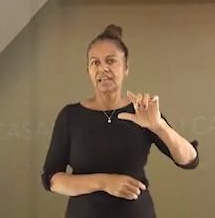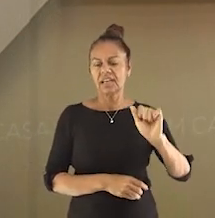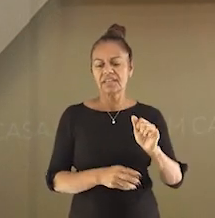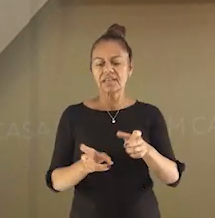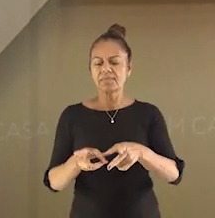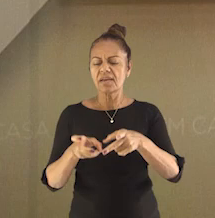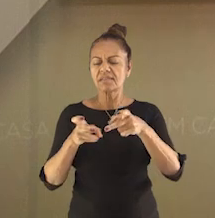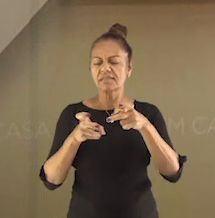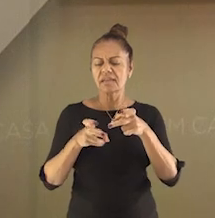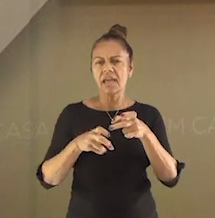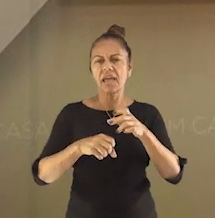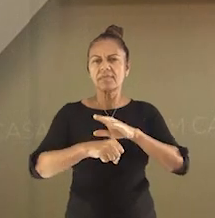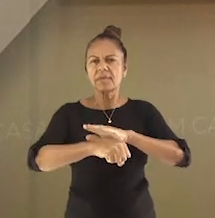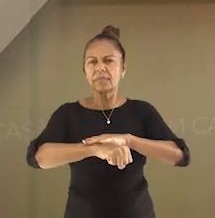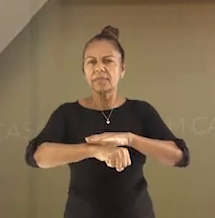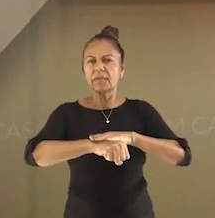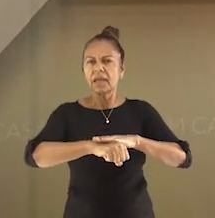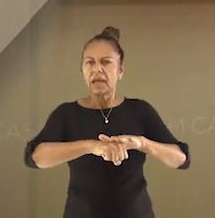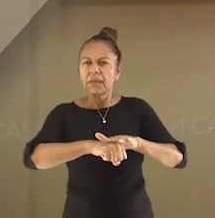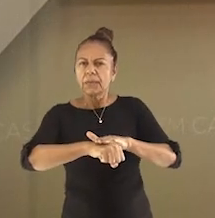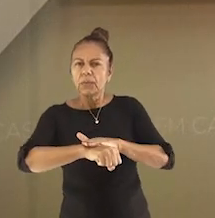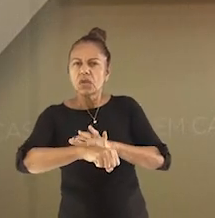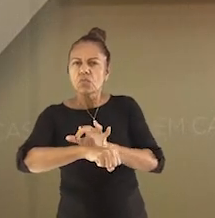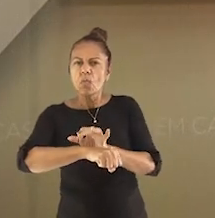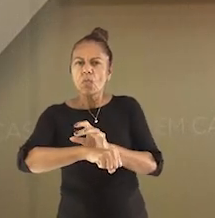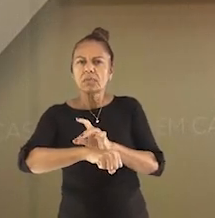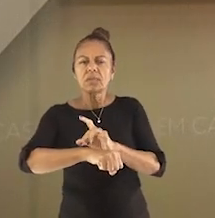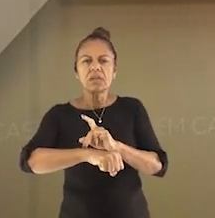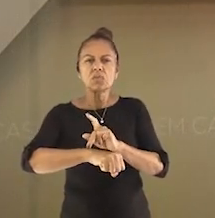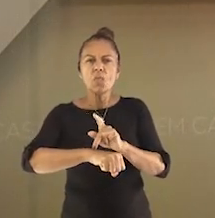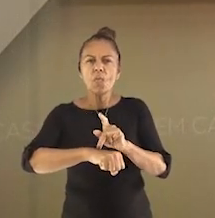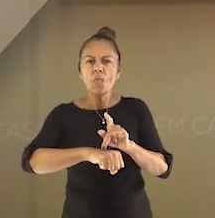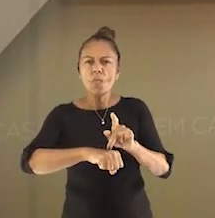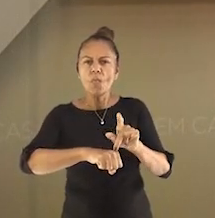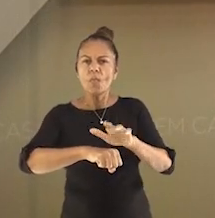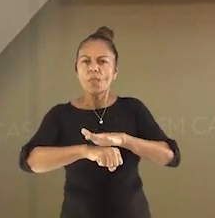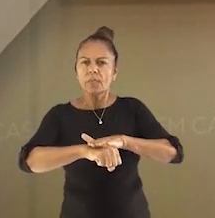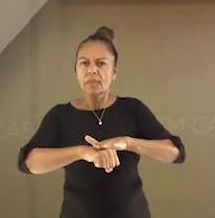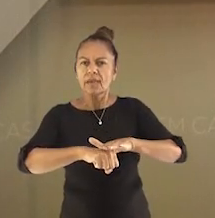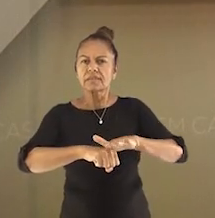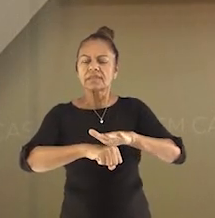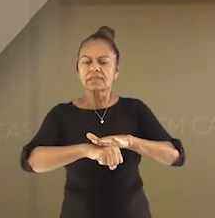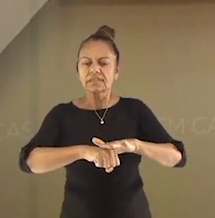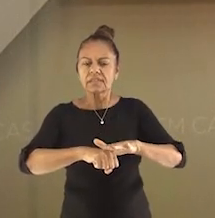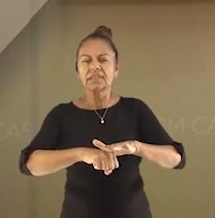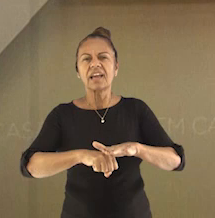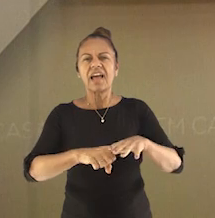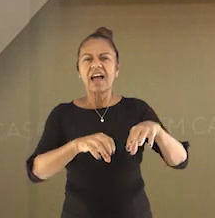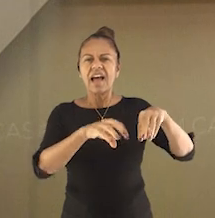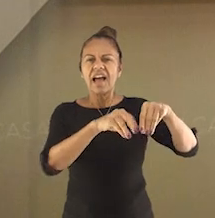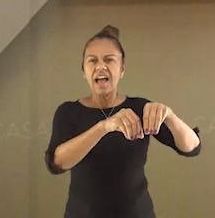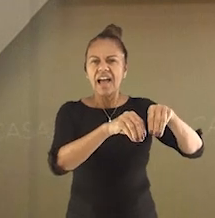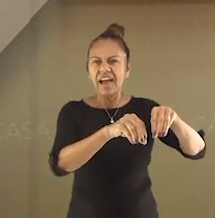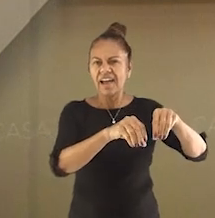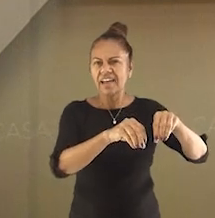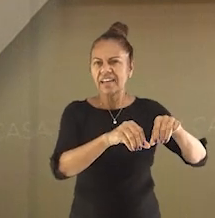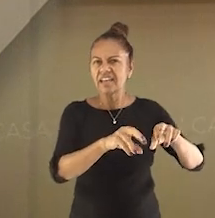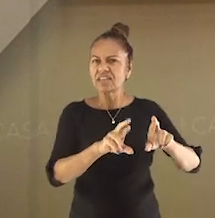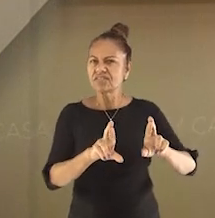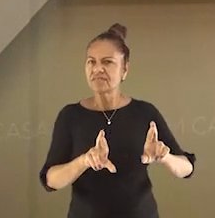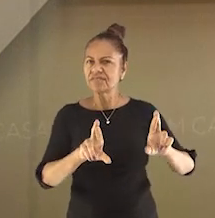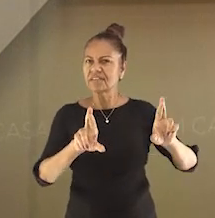tem a textura mais lisa, enquanto o solo arenoso é